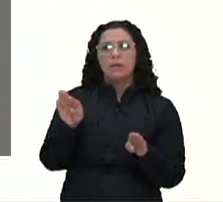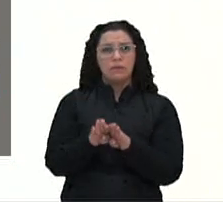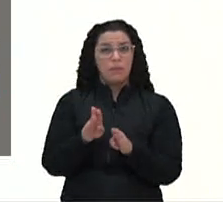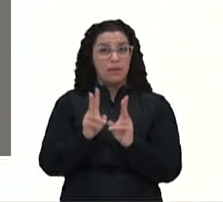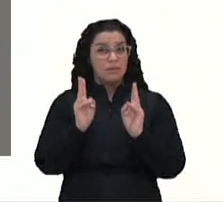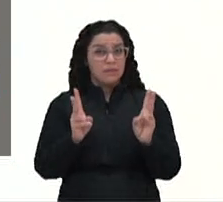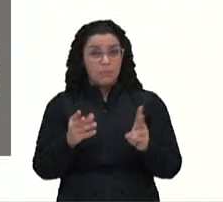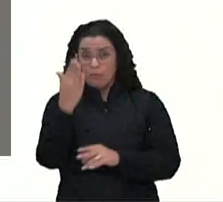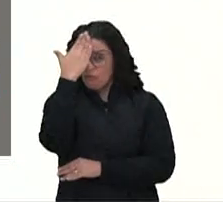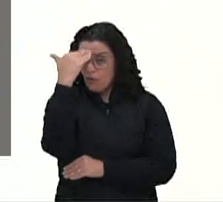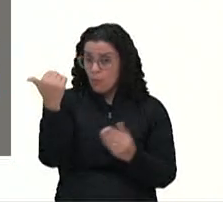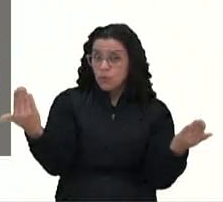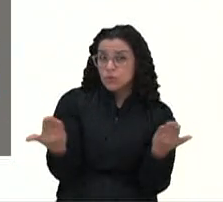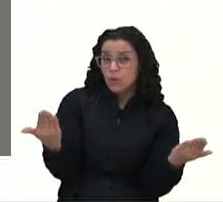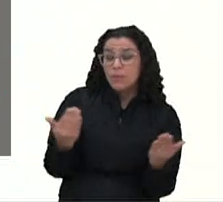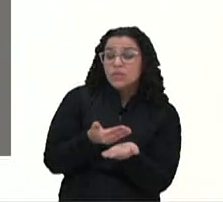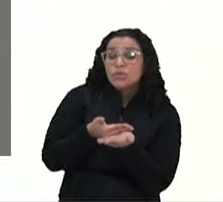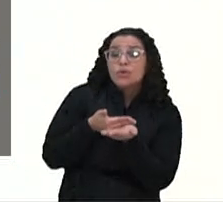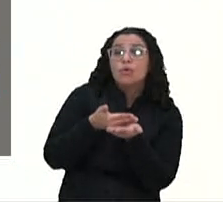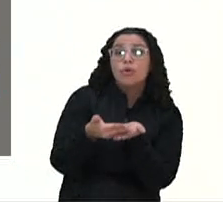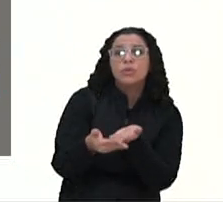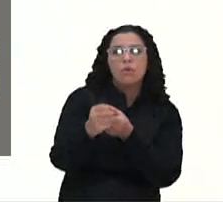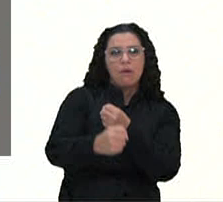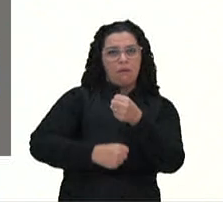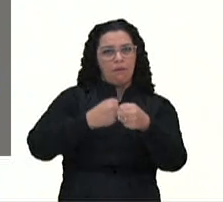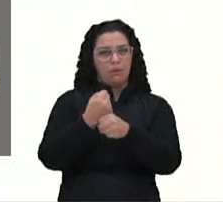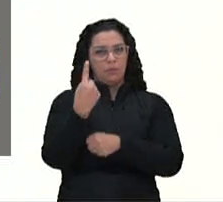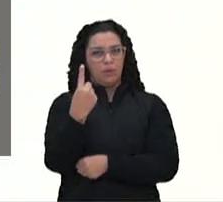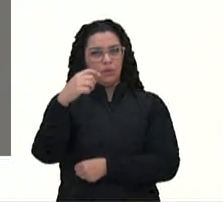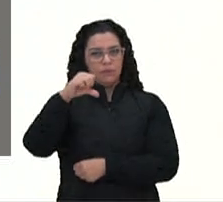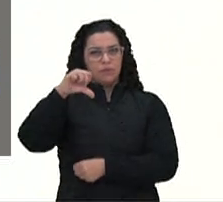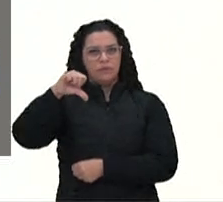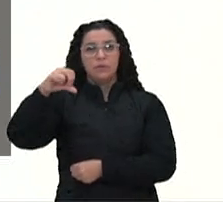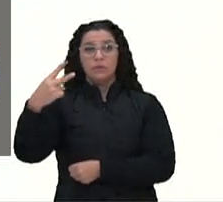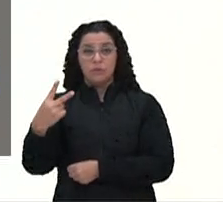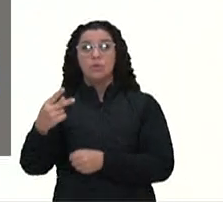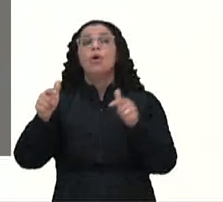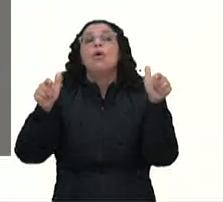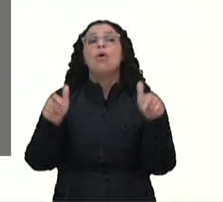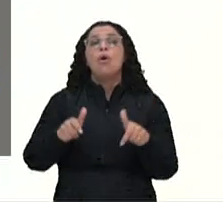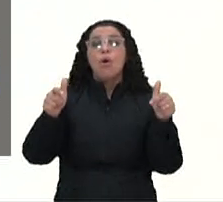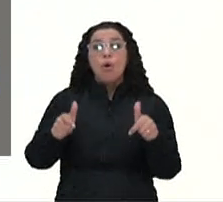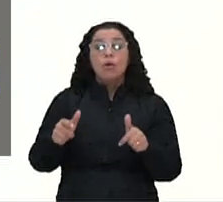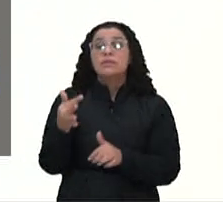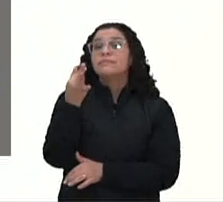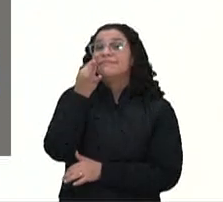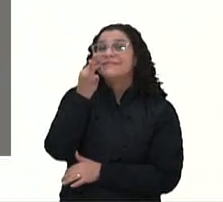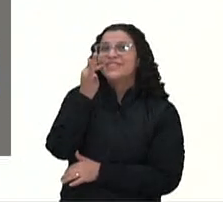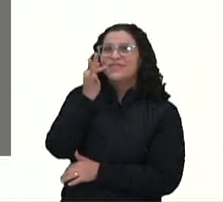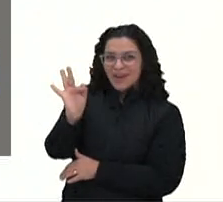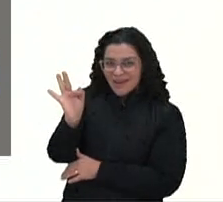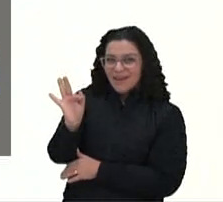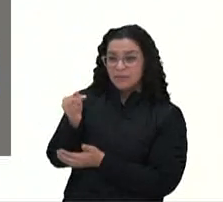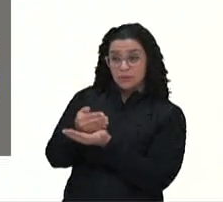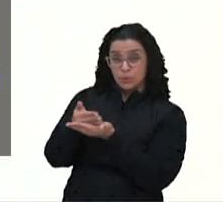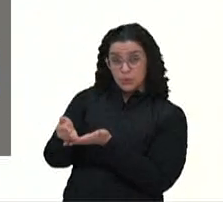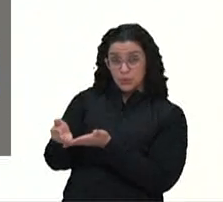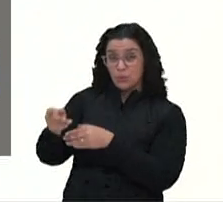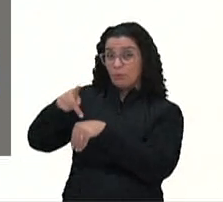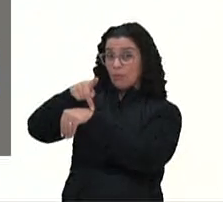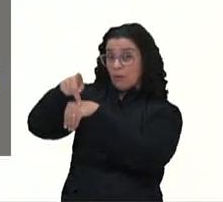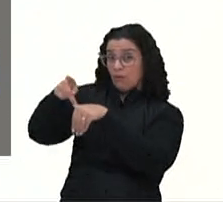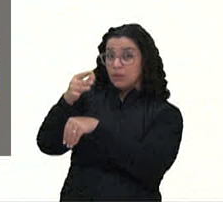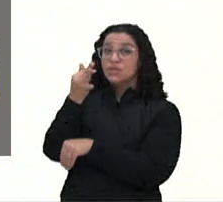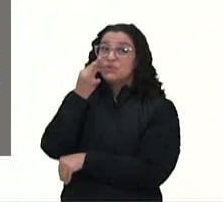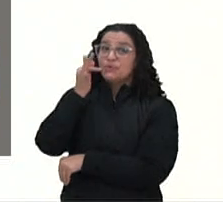sido popular hoje em dia, mas a história começa nesse ano aqui. Onde, where, France, tudo começou na França, quando a